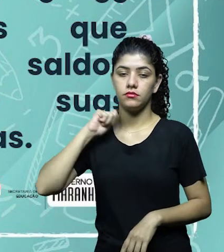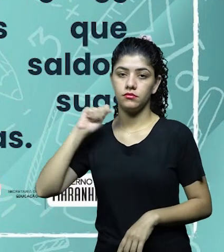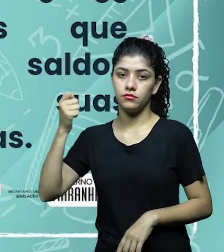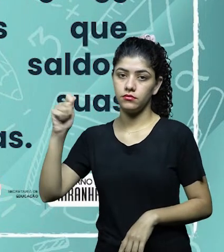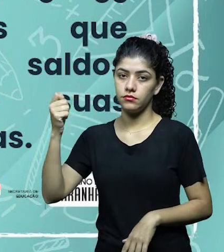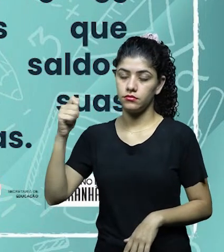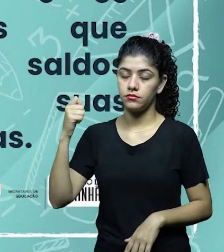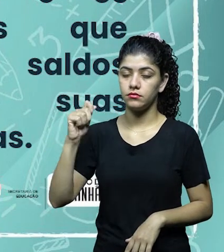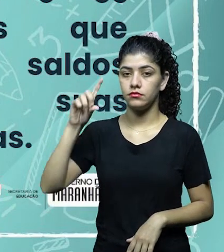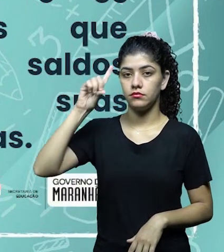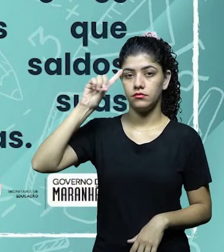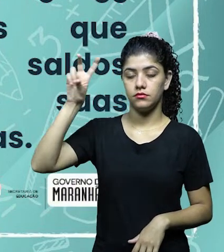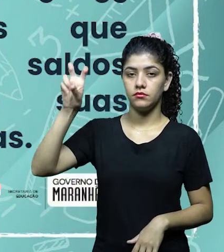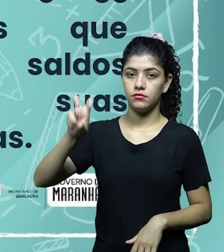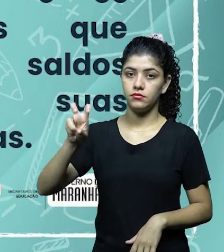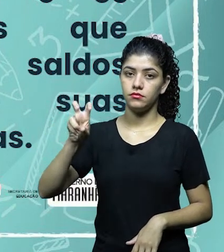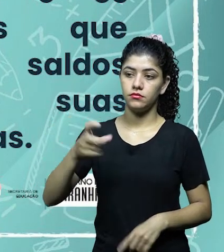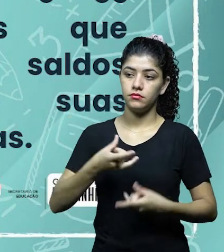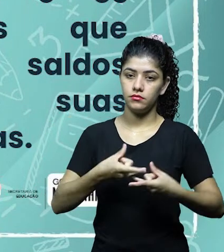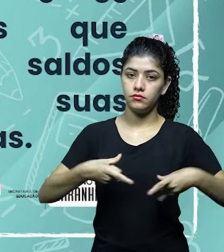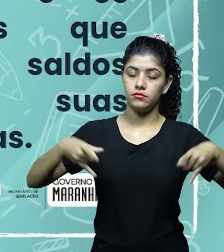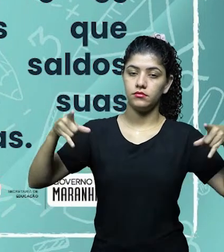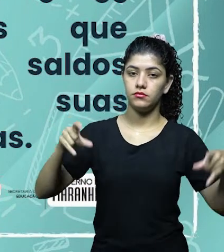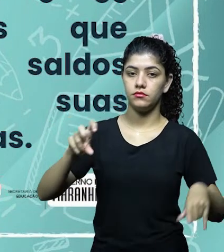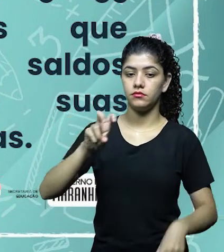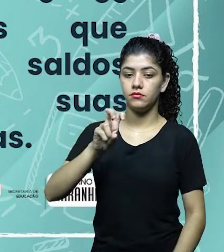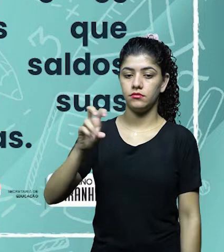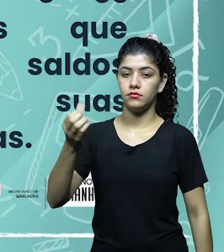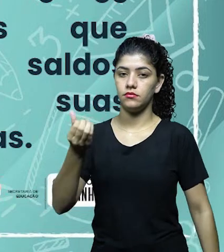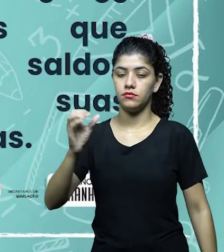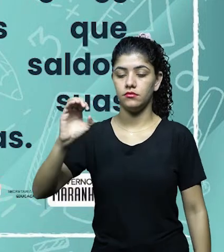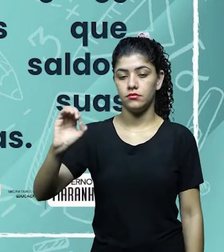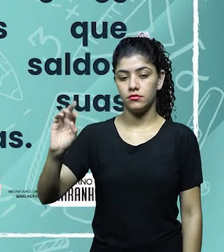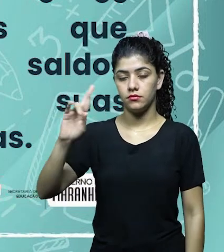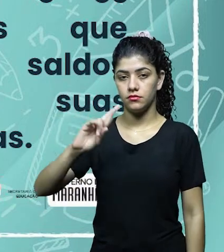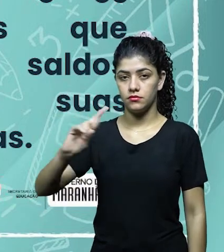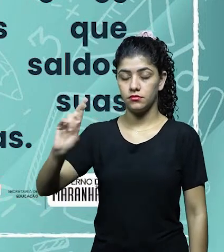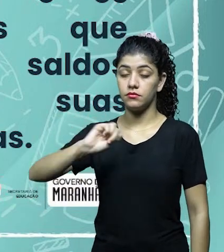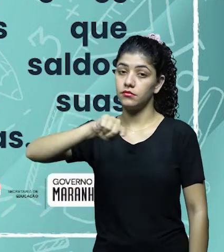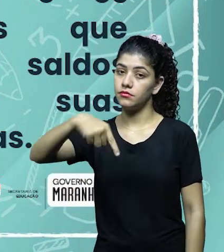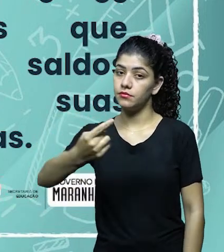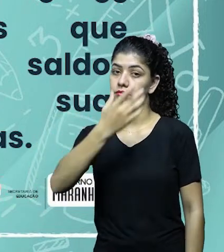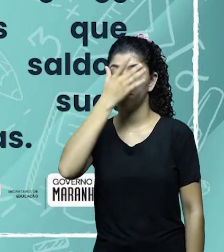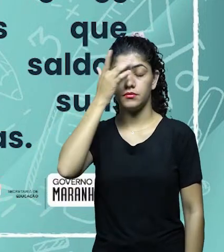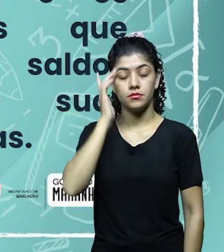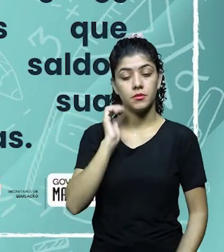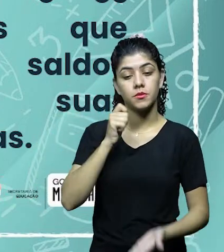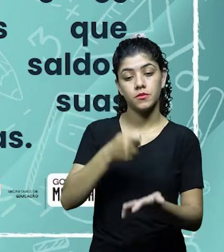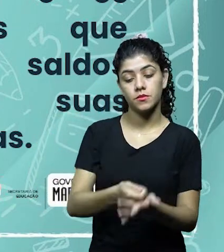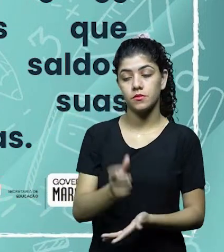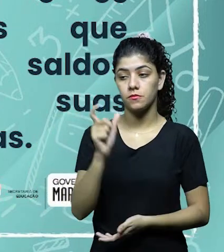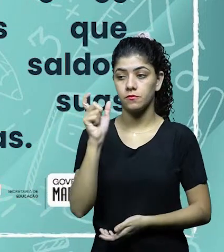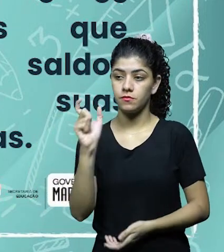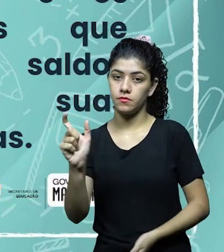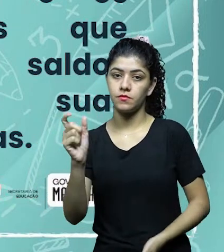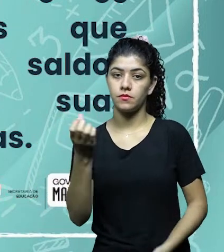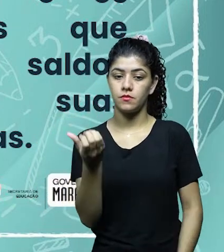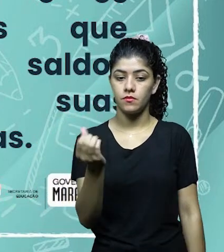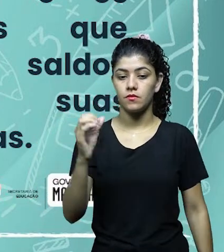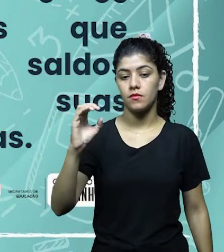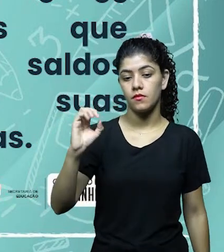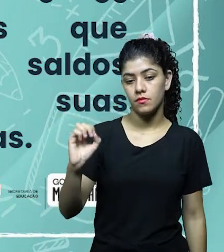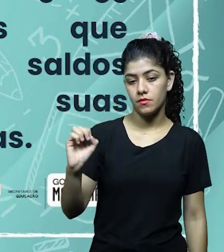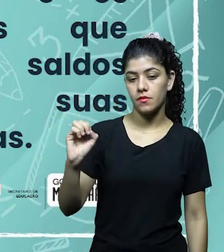mês de agosto, dia 5/8, de cheque em R$ 560. Depois o cliente pegou e comprou com cartão,